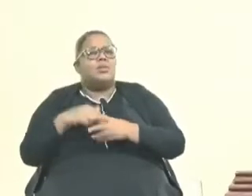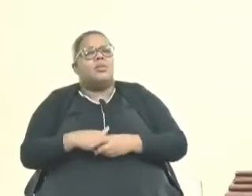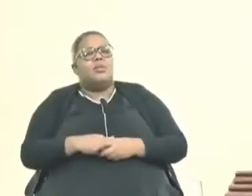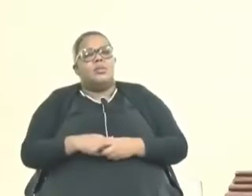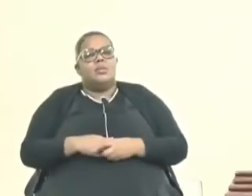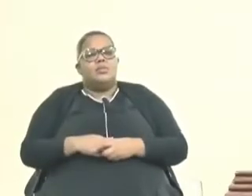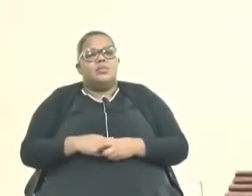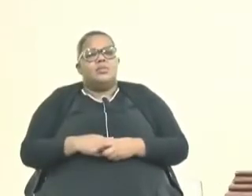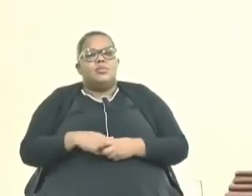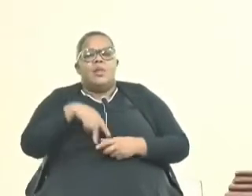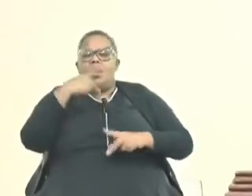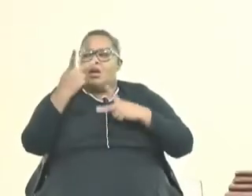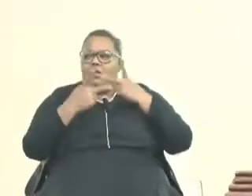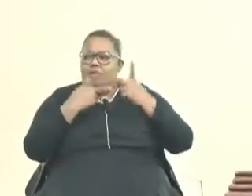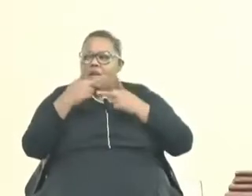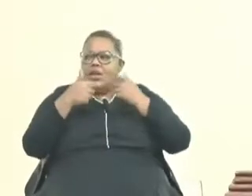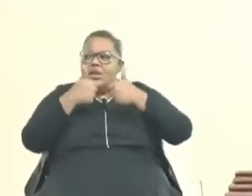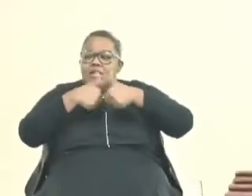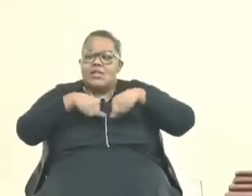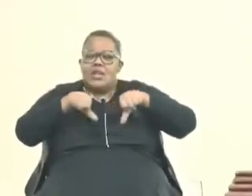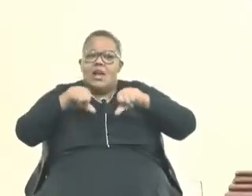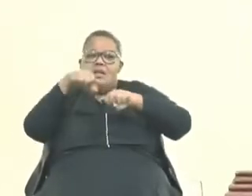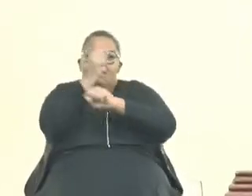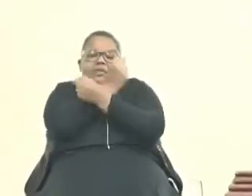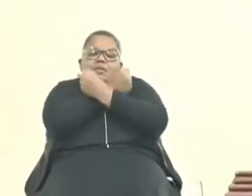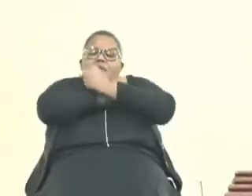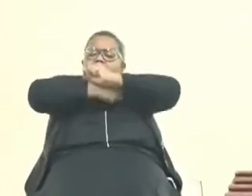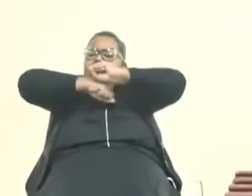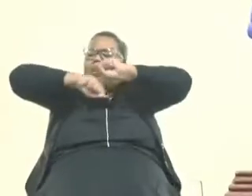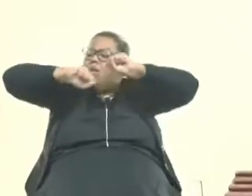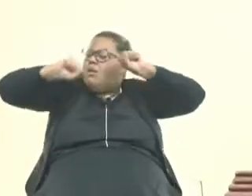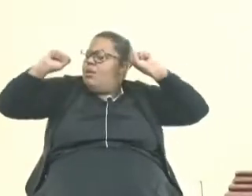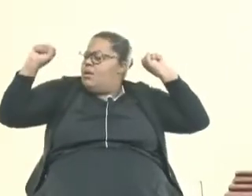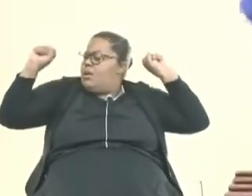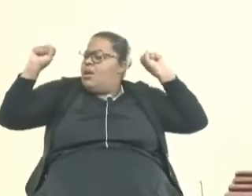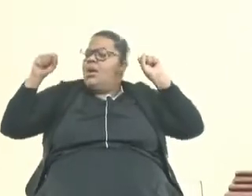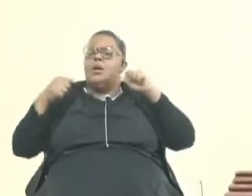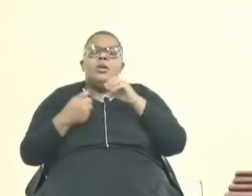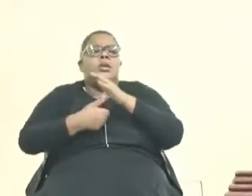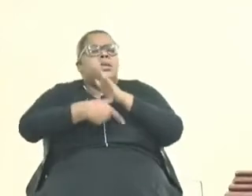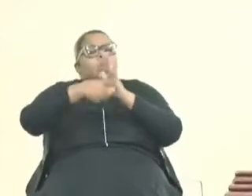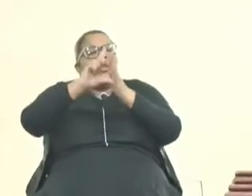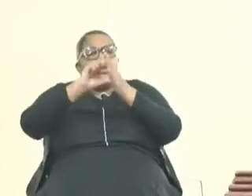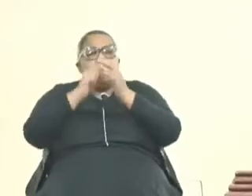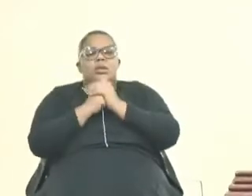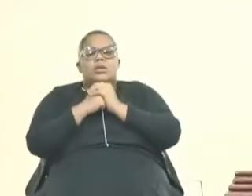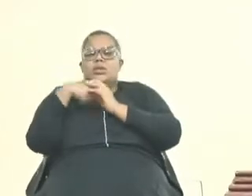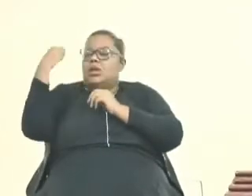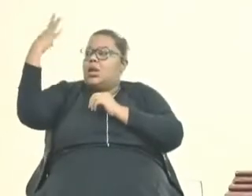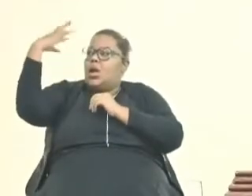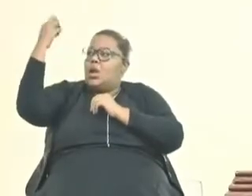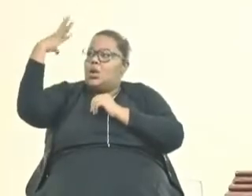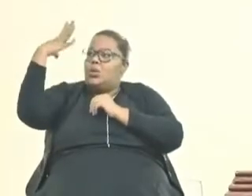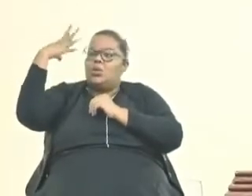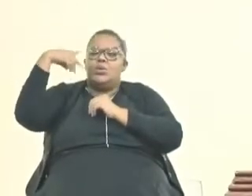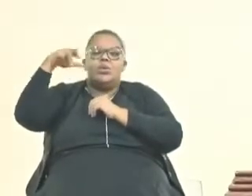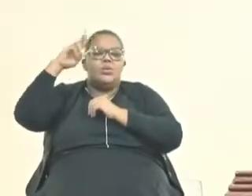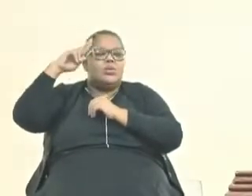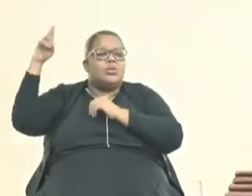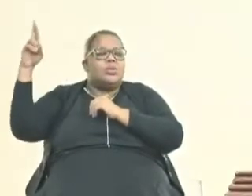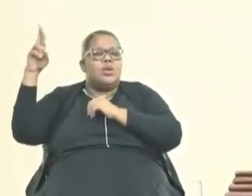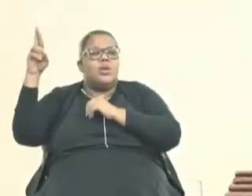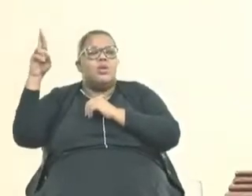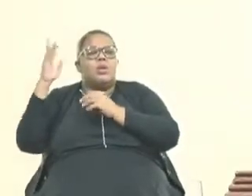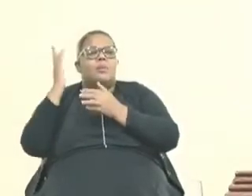e já que diz que ele estava acordado antes que a lâmpada do templo se apagasse se você for ler a